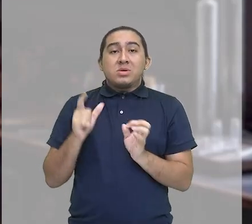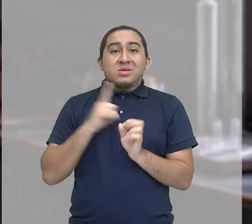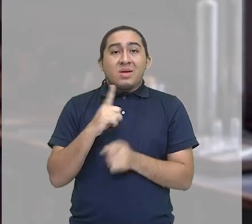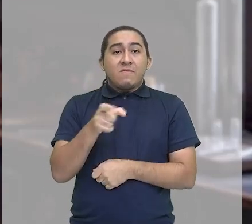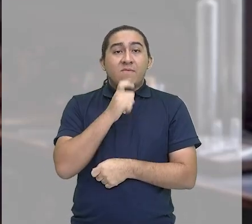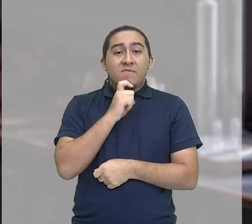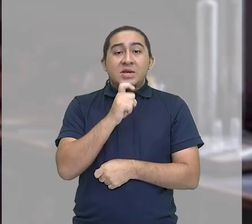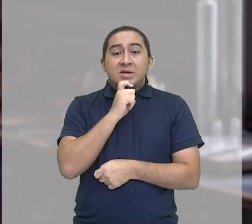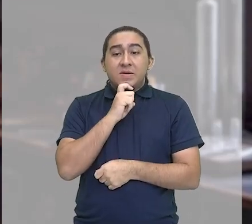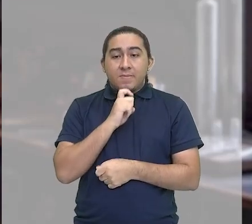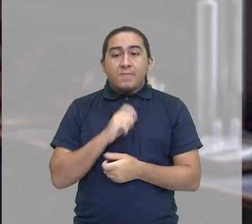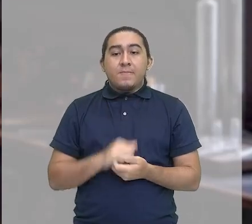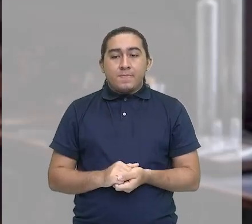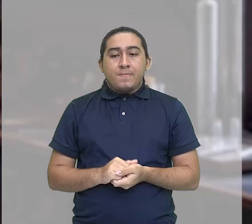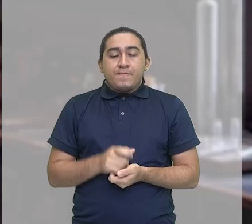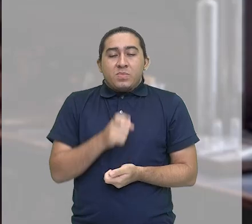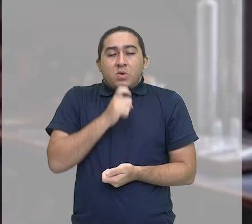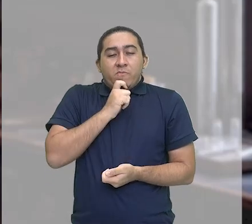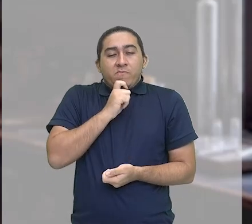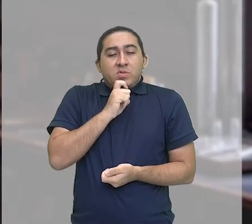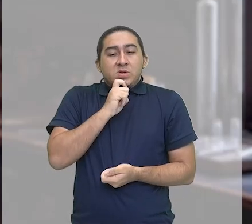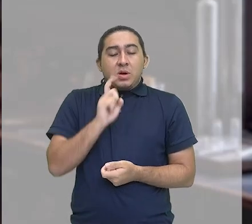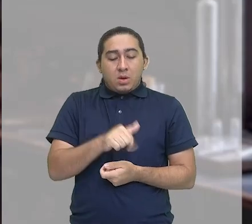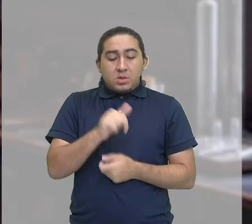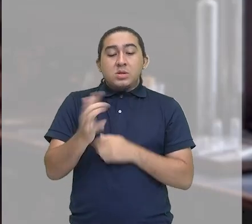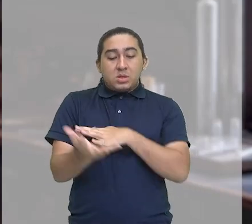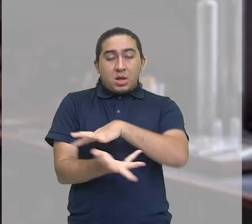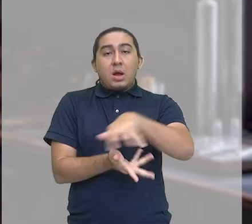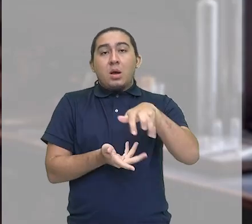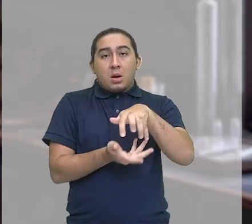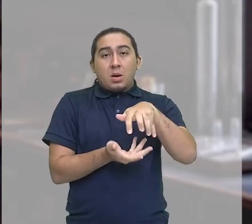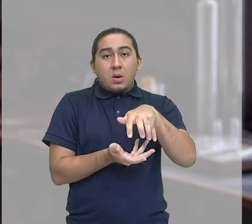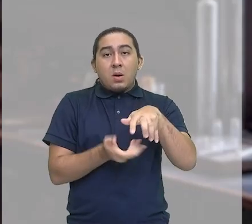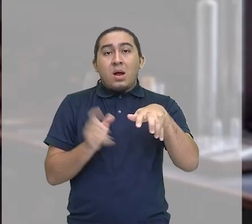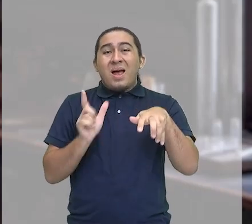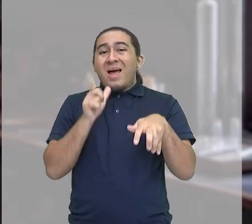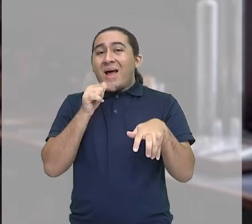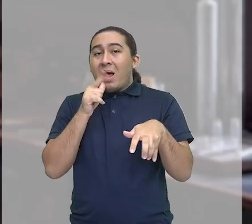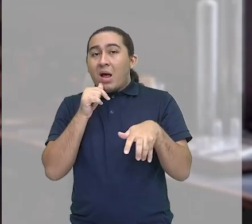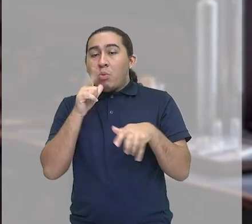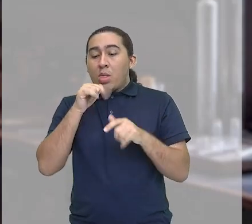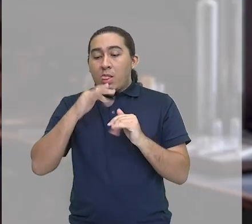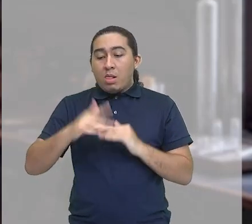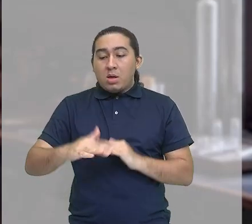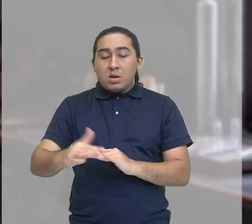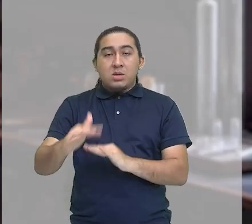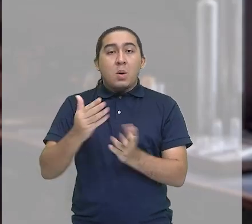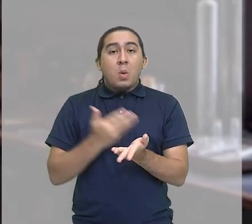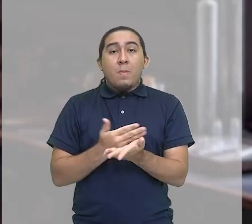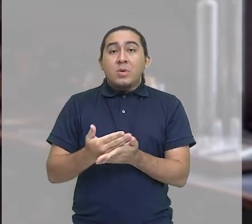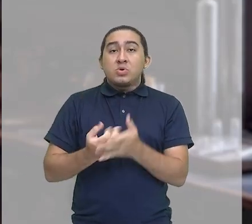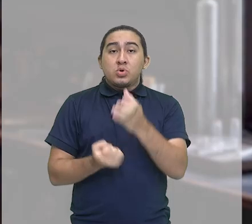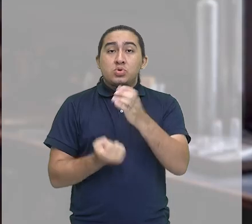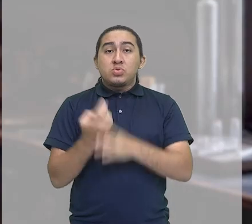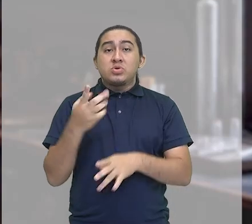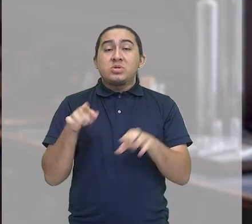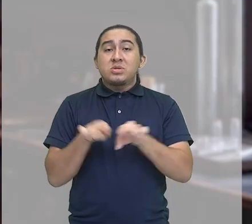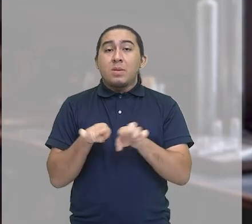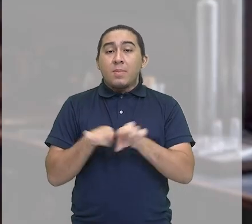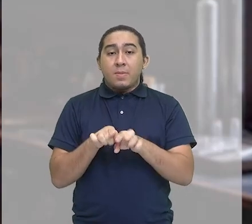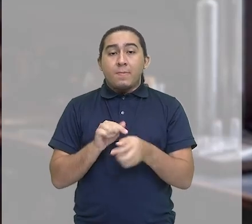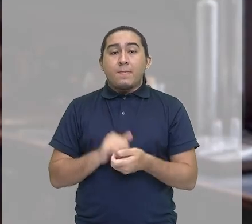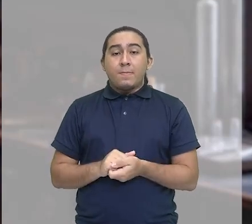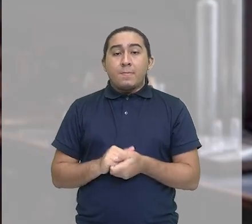resfriar. Né? E com o resfriamento da Terra primitiva, a água líquida começou a aparecer também, né, a partir do